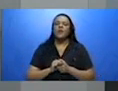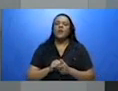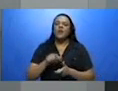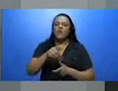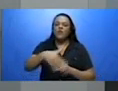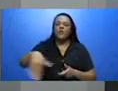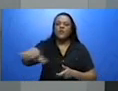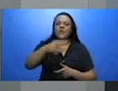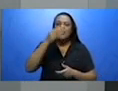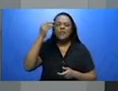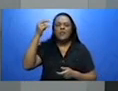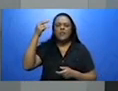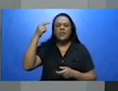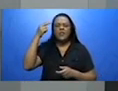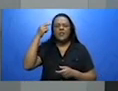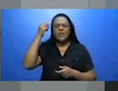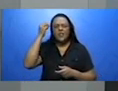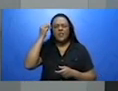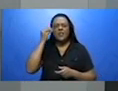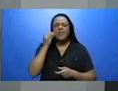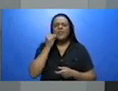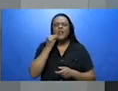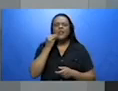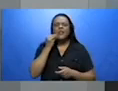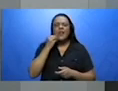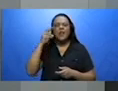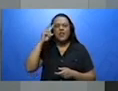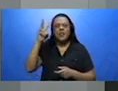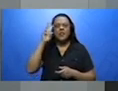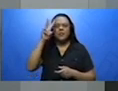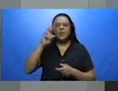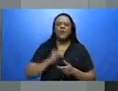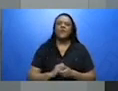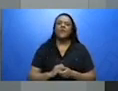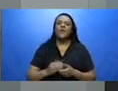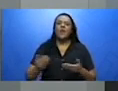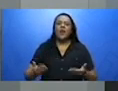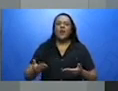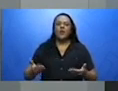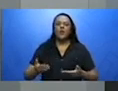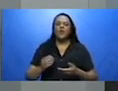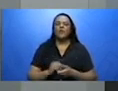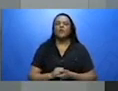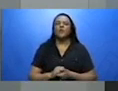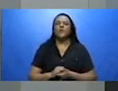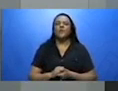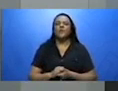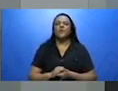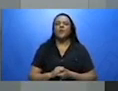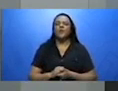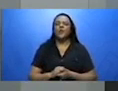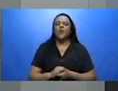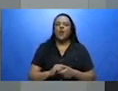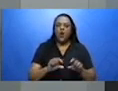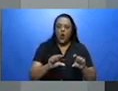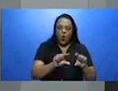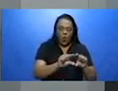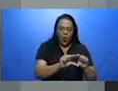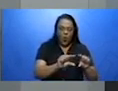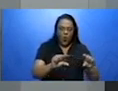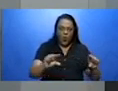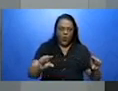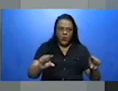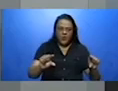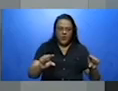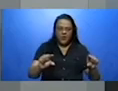dar uma recapitulada, ver se vocês lembram. E esse reduzidas agora 1? Tá 1 aqui porque nós dividimos a aula.